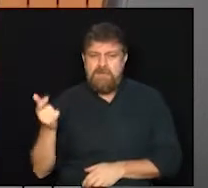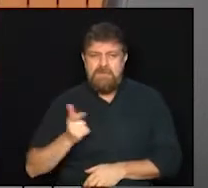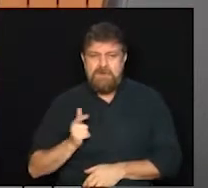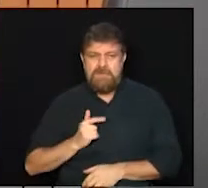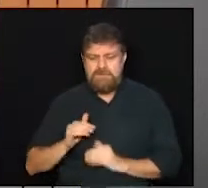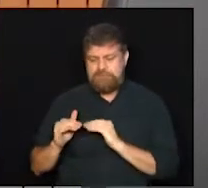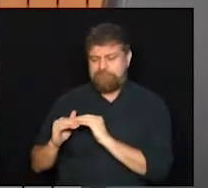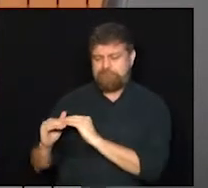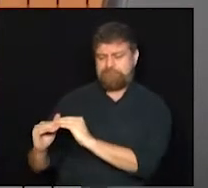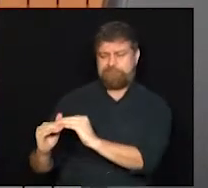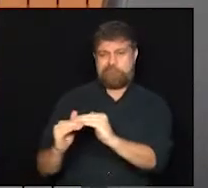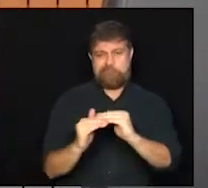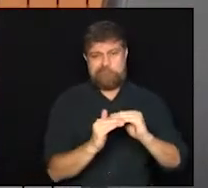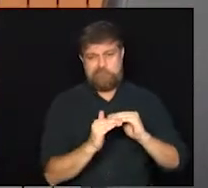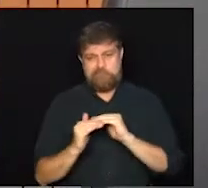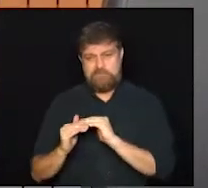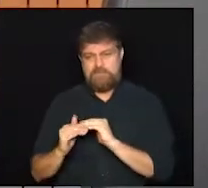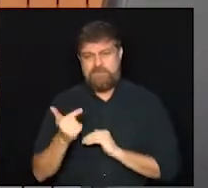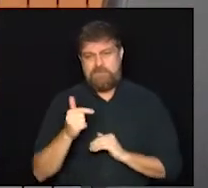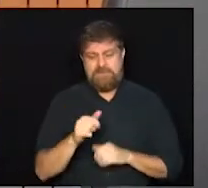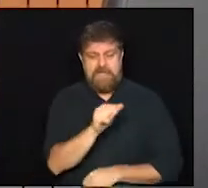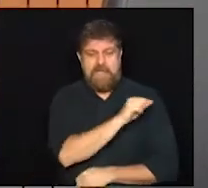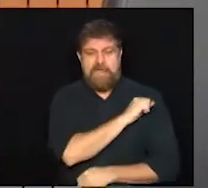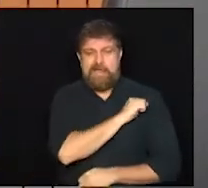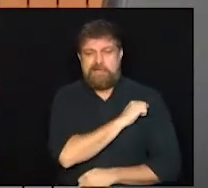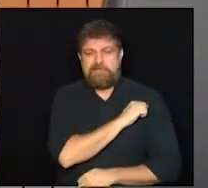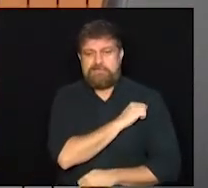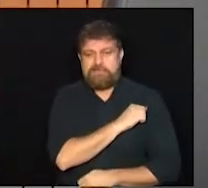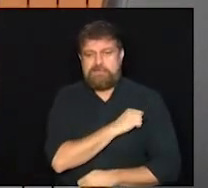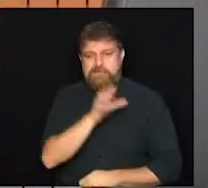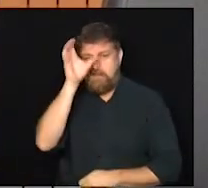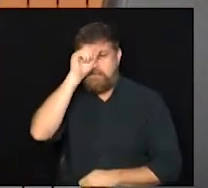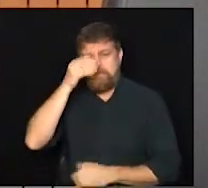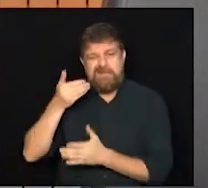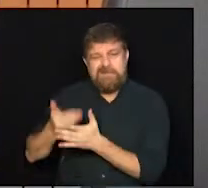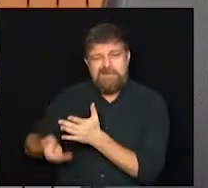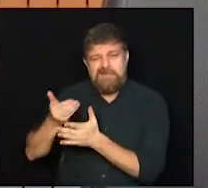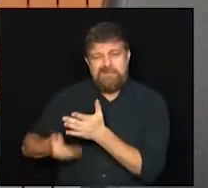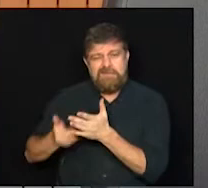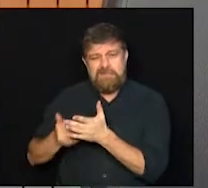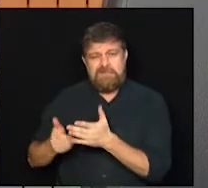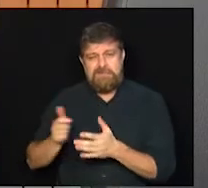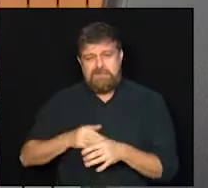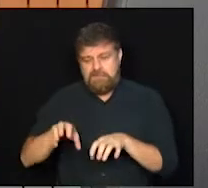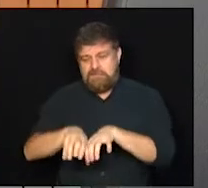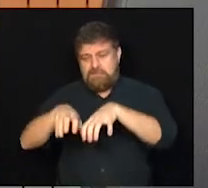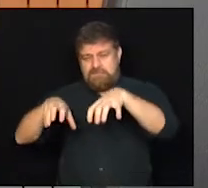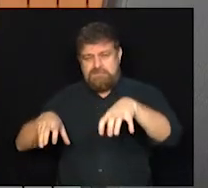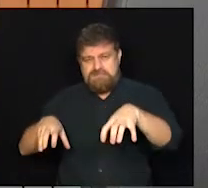do que seria ideal, não houvesse essa restrição?